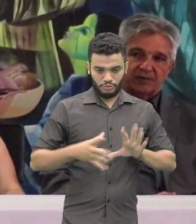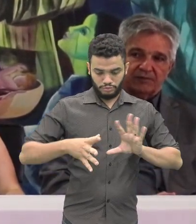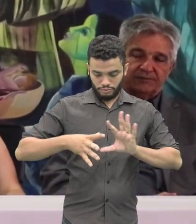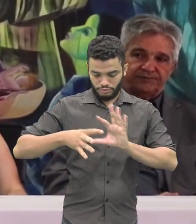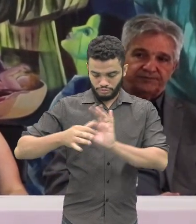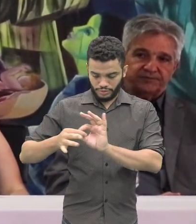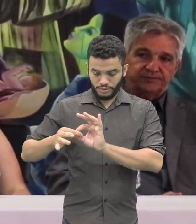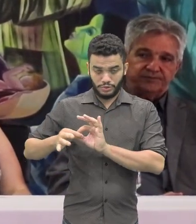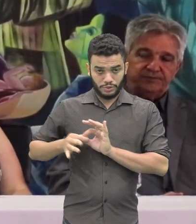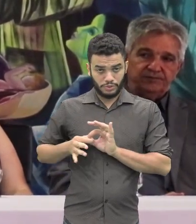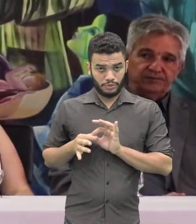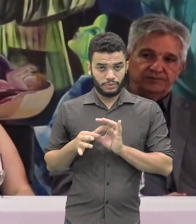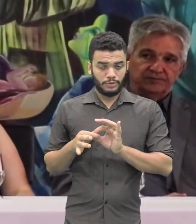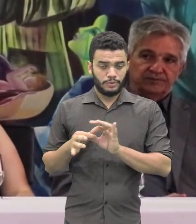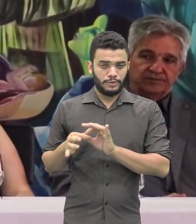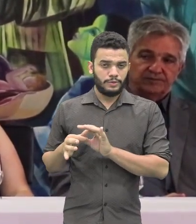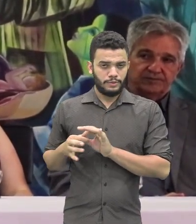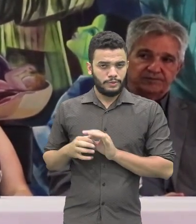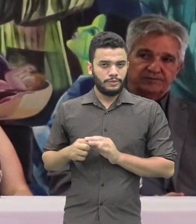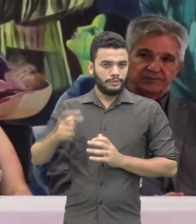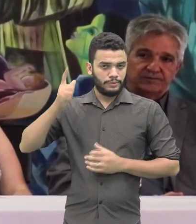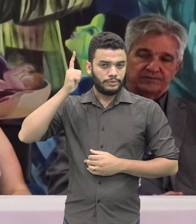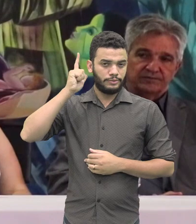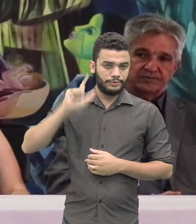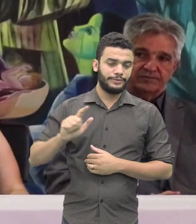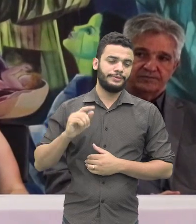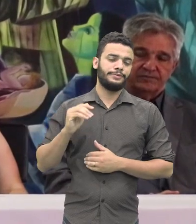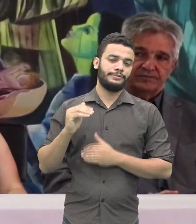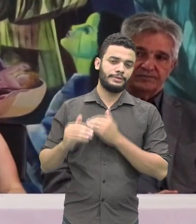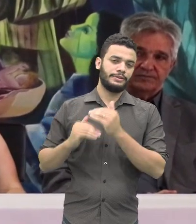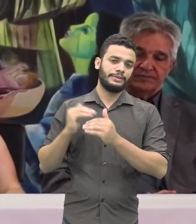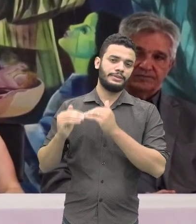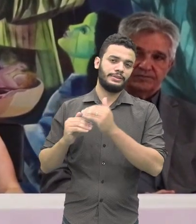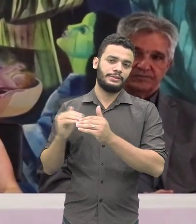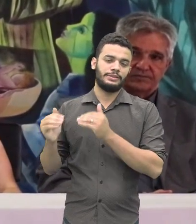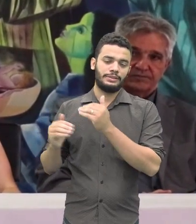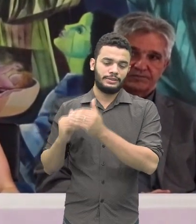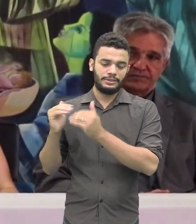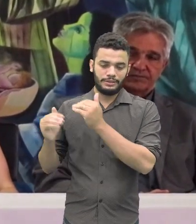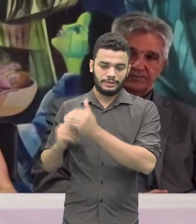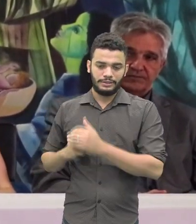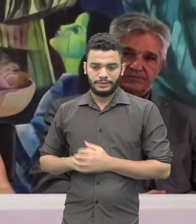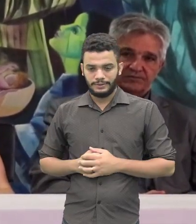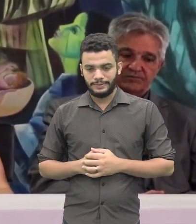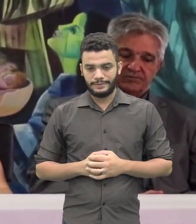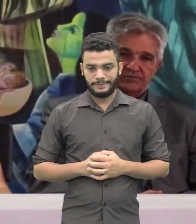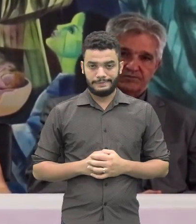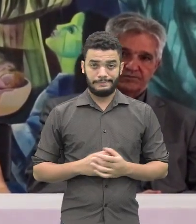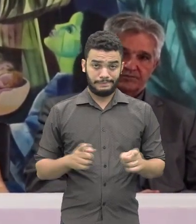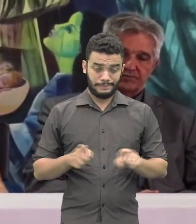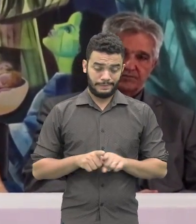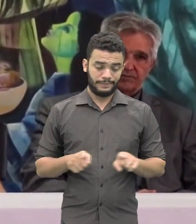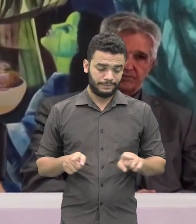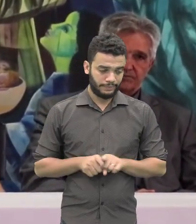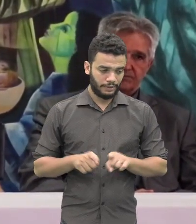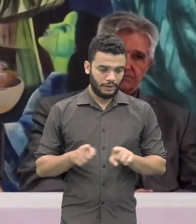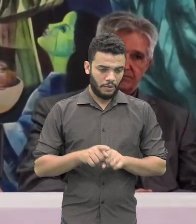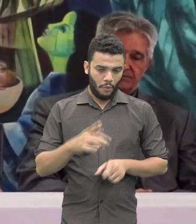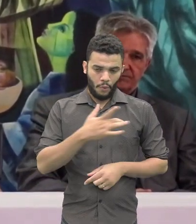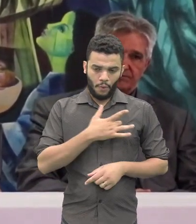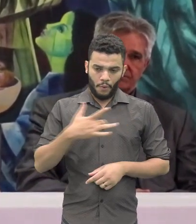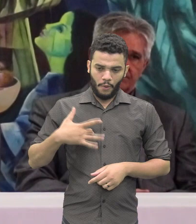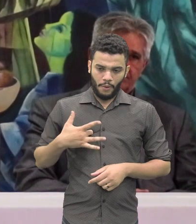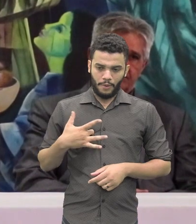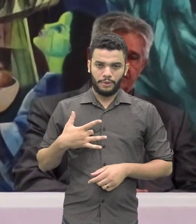aqui Estado e município eu acho que as coisas poderão acontecer com mais eficiência a saúde mesmo a gente